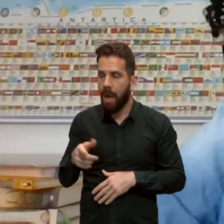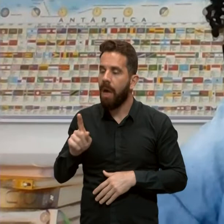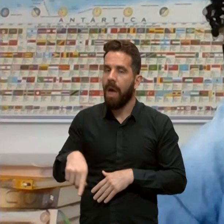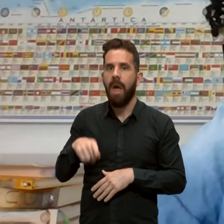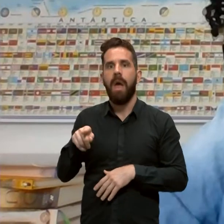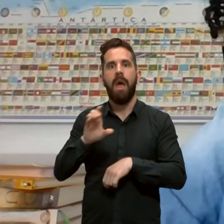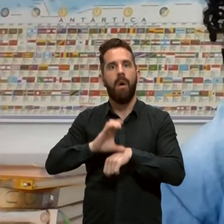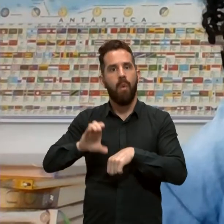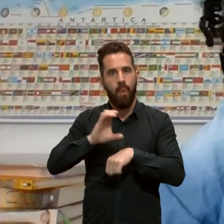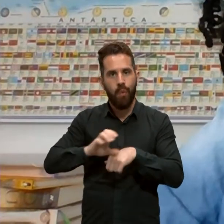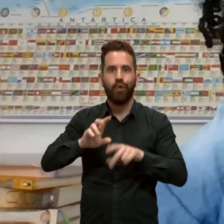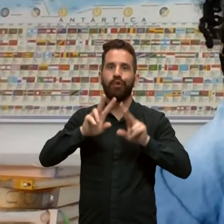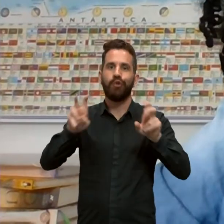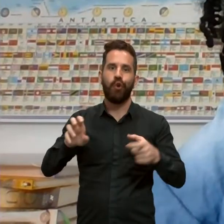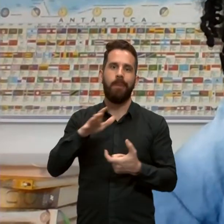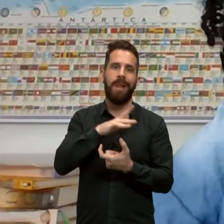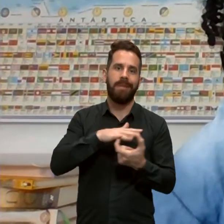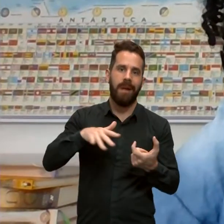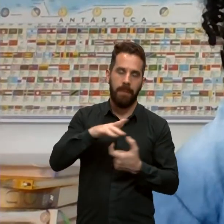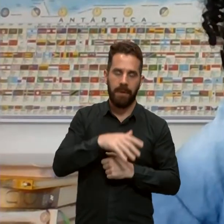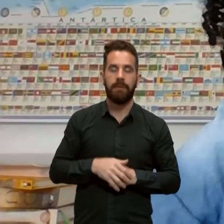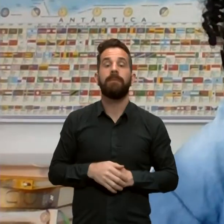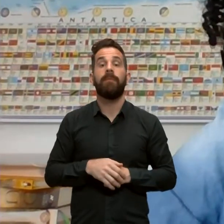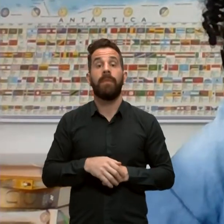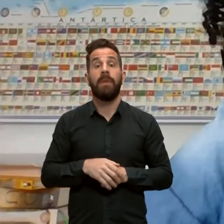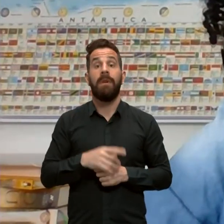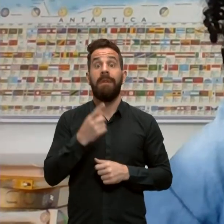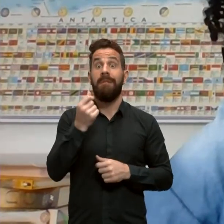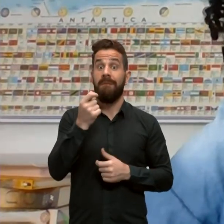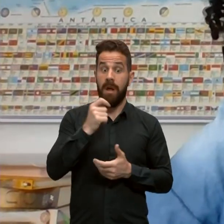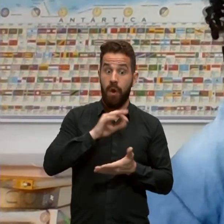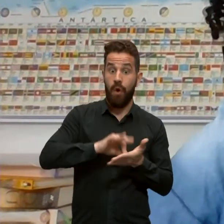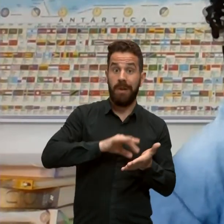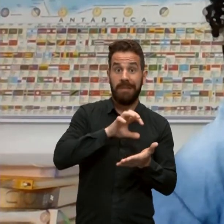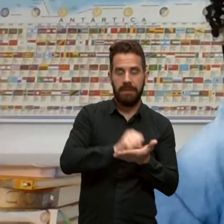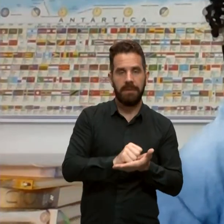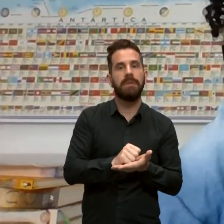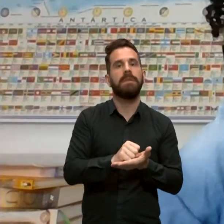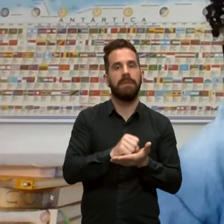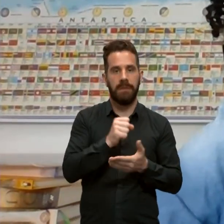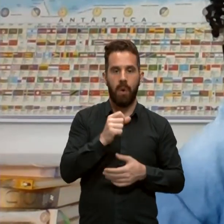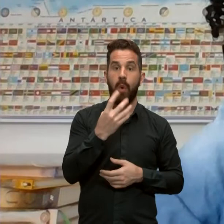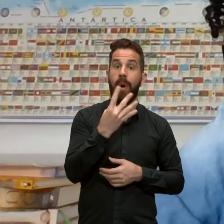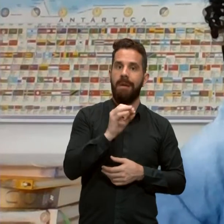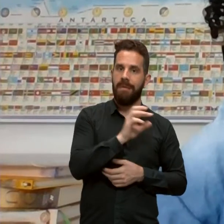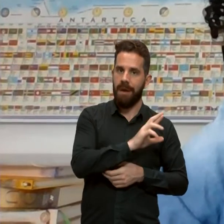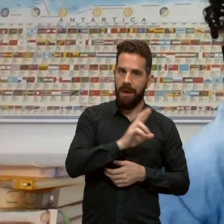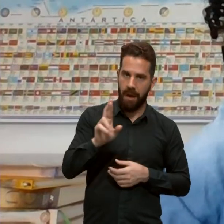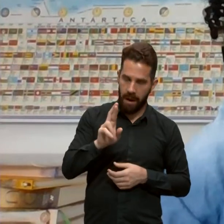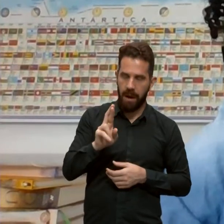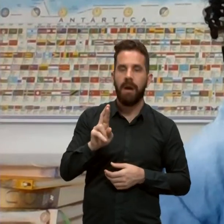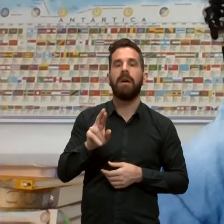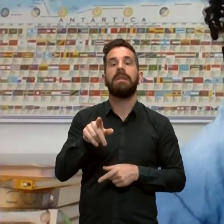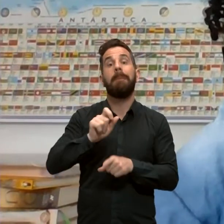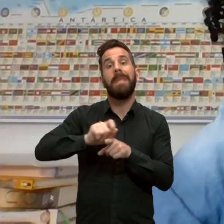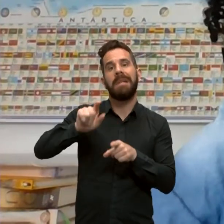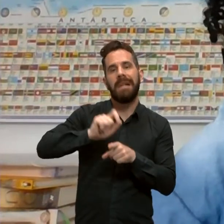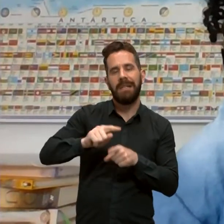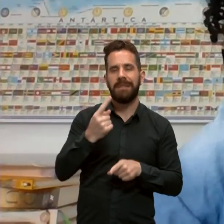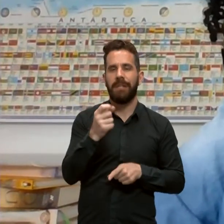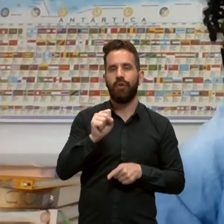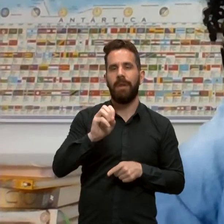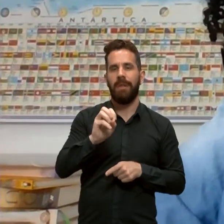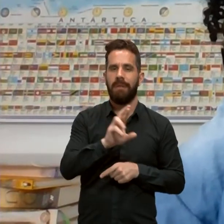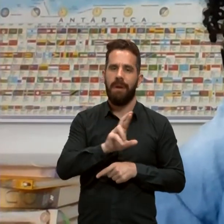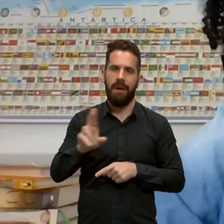E então, o valor da inscrição para participar do processo seletivo é R$40, e a mensalidade vai ser R$180, ou seja, um